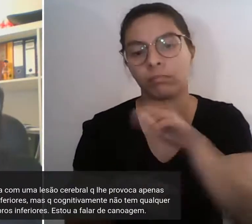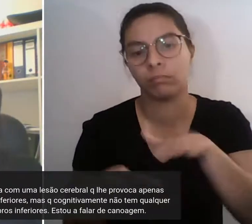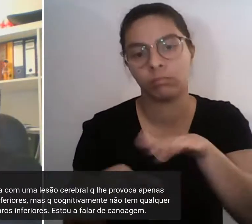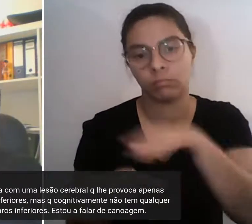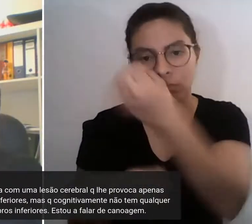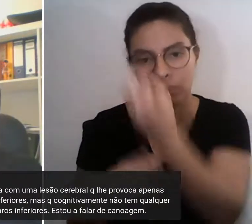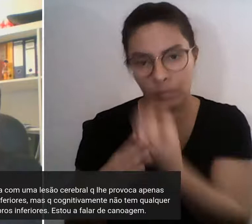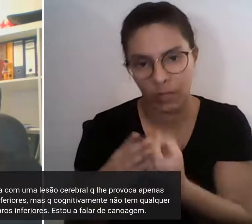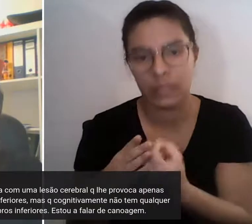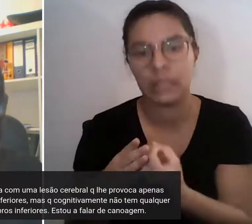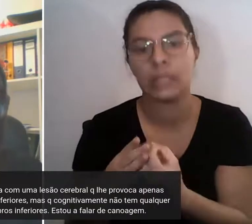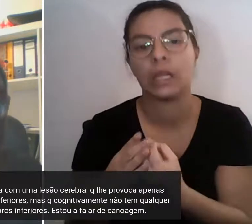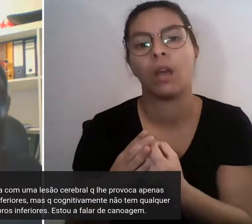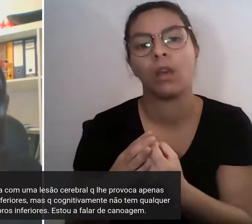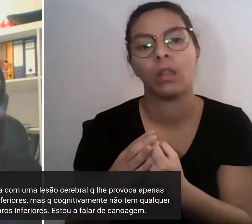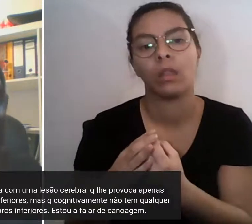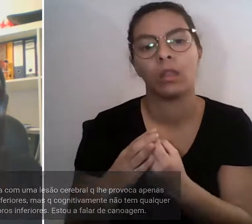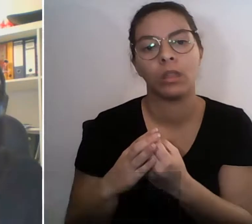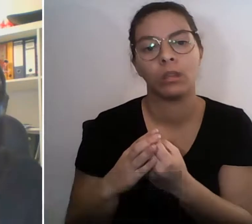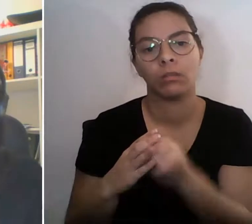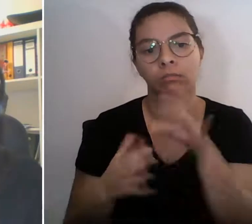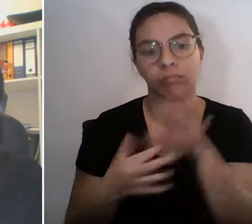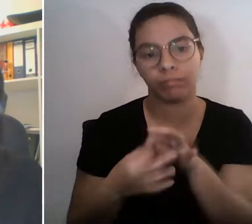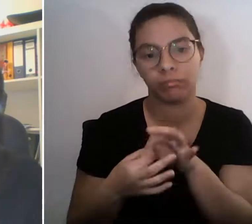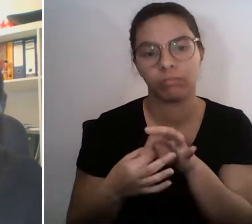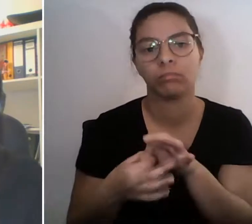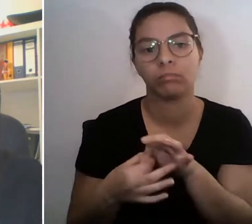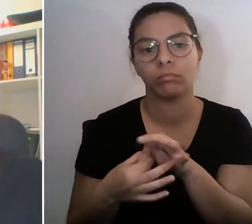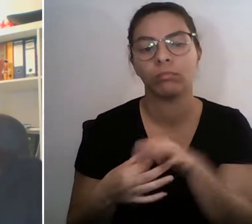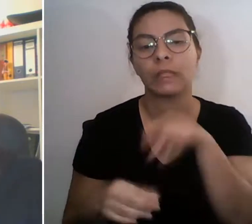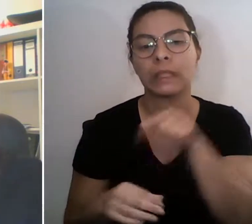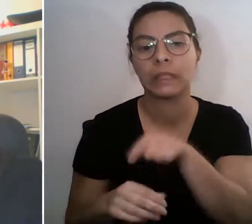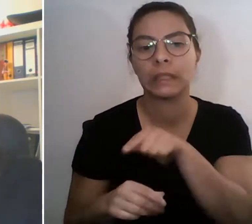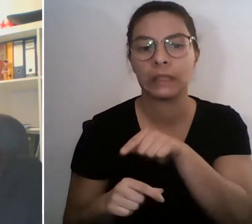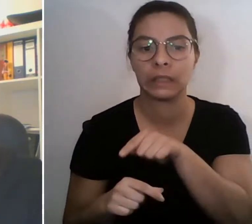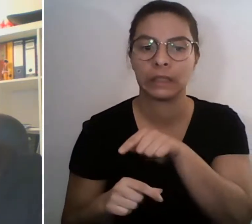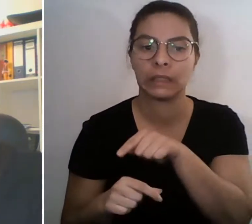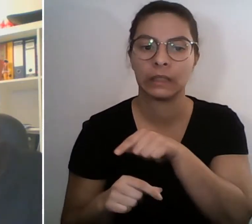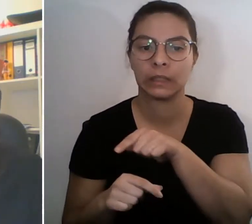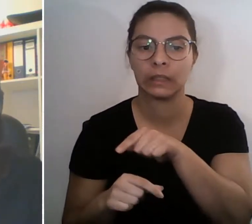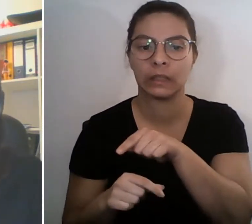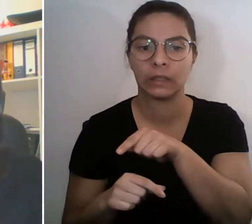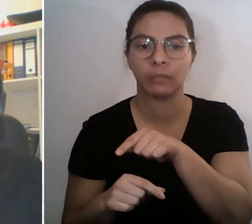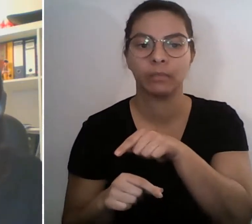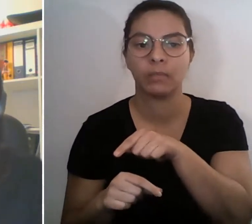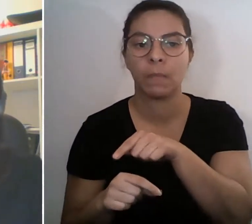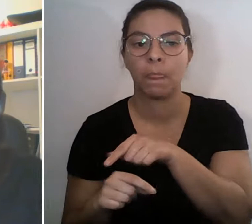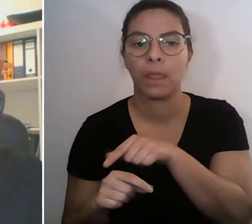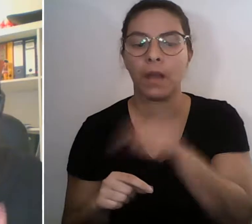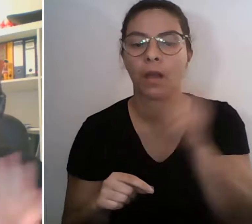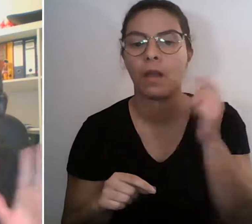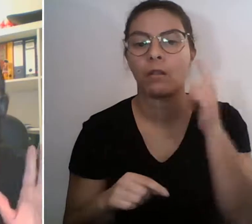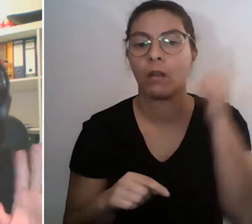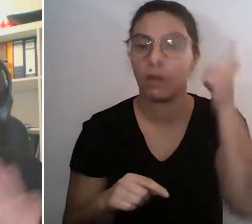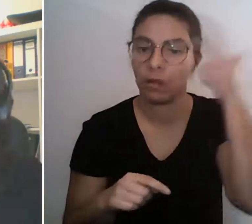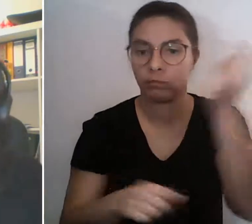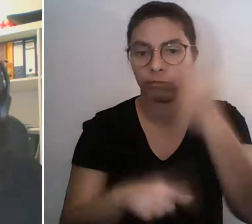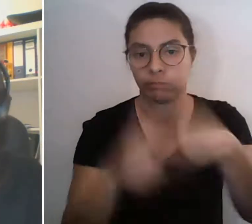temos vários tipos destes atletas com a paralisia cerebral e que a parte cognitiva